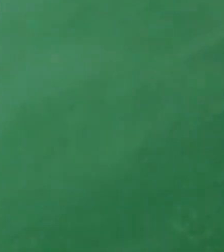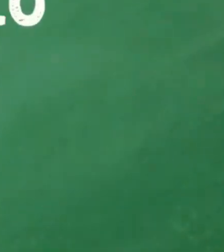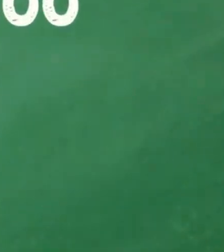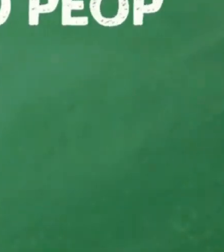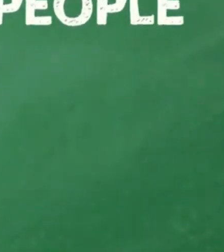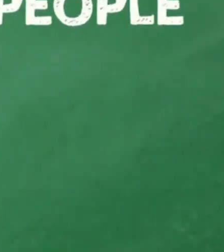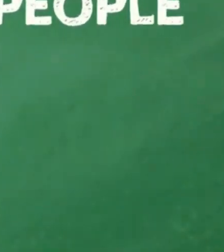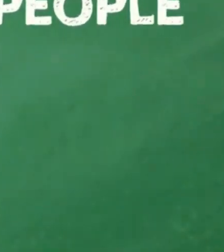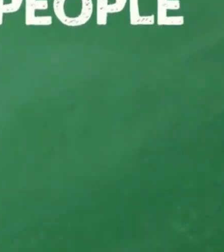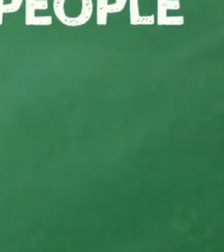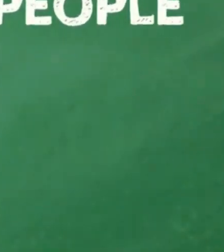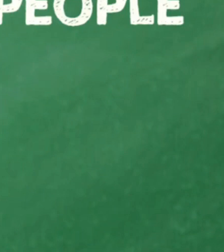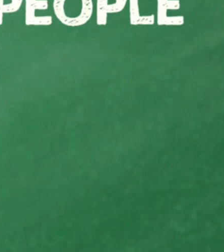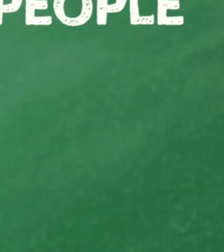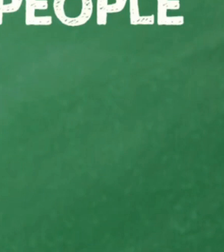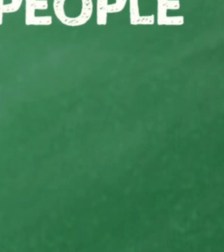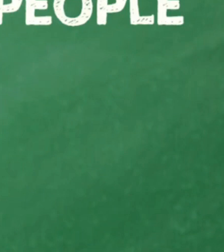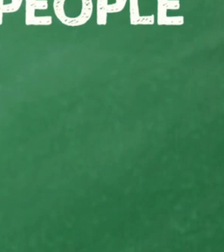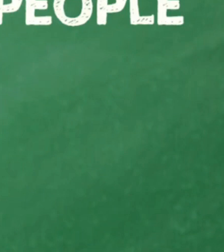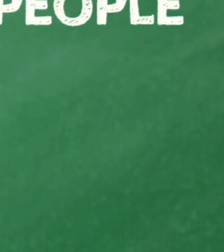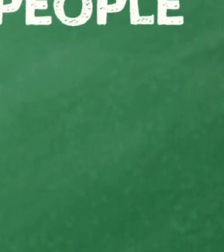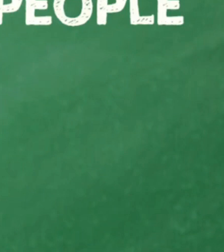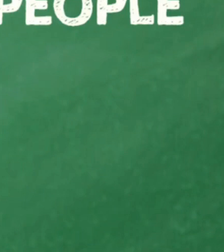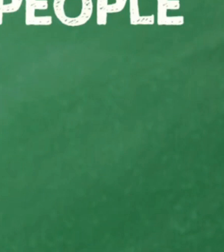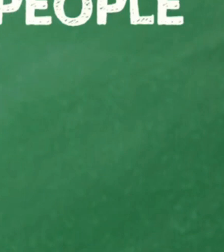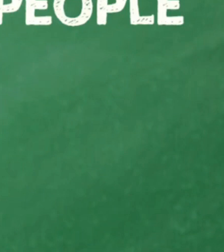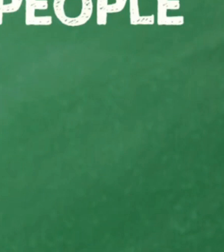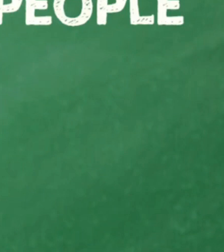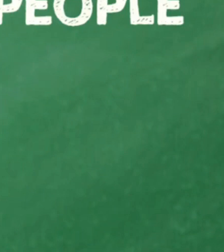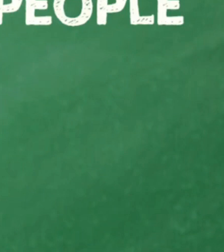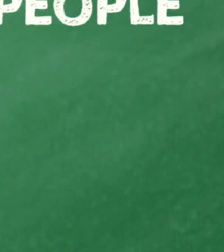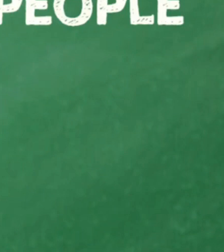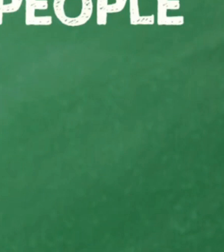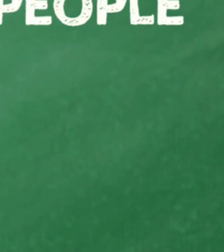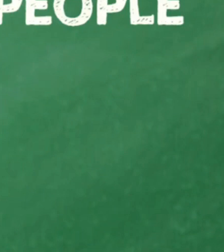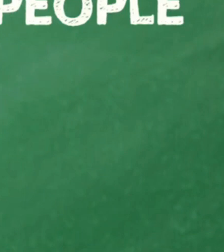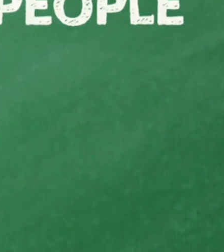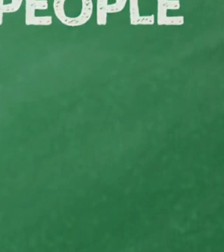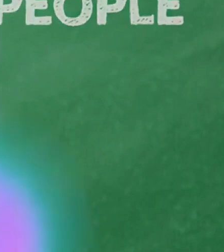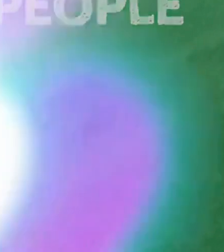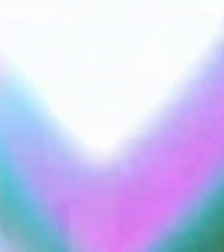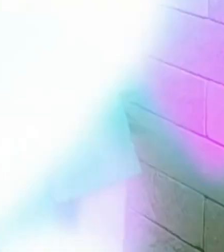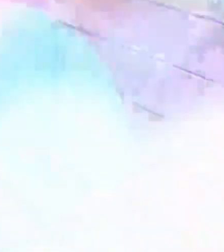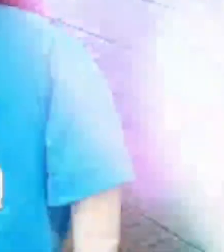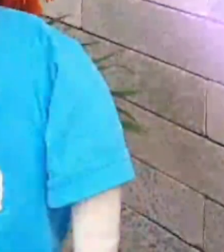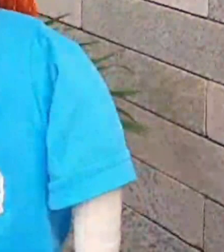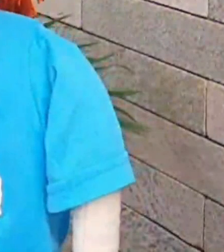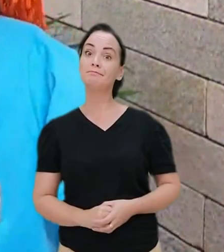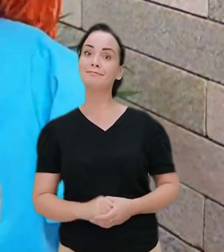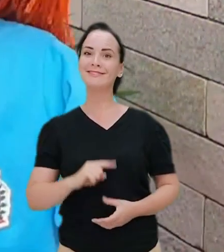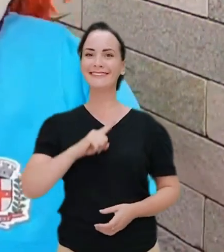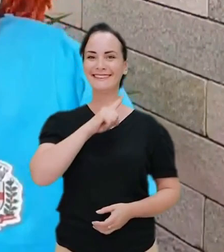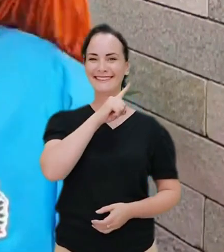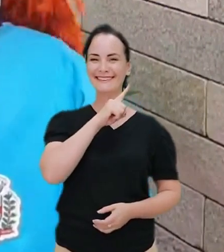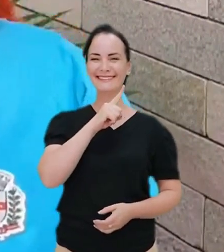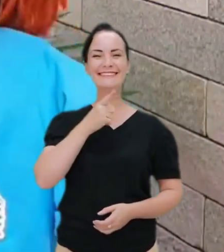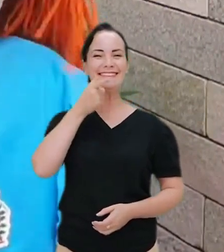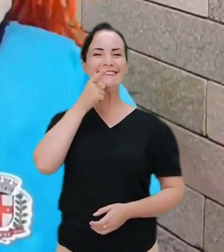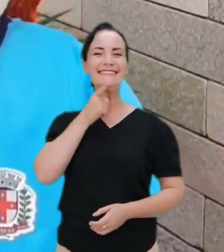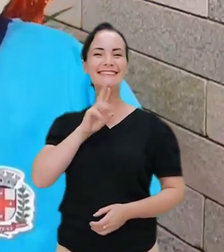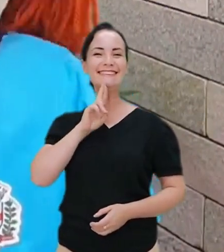Londrina is a city with almost 600,000 people! Thank you, teacher!